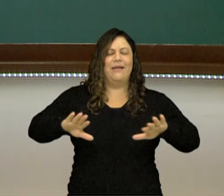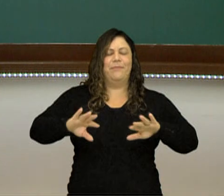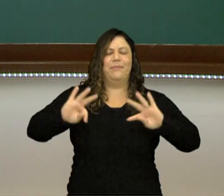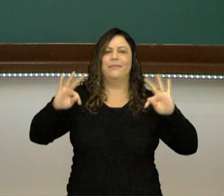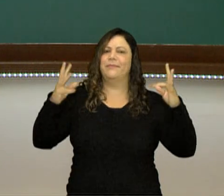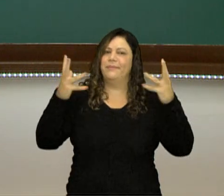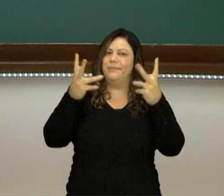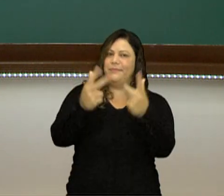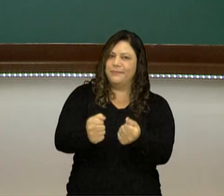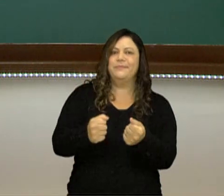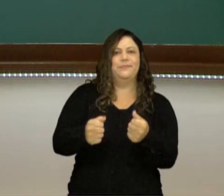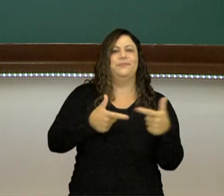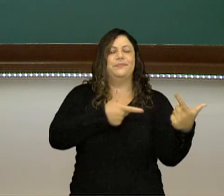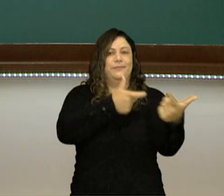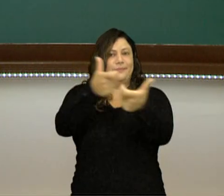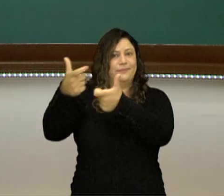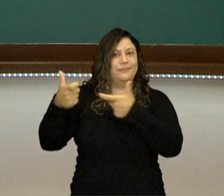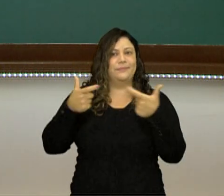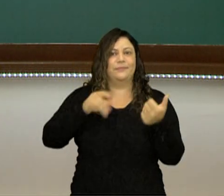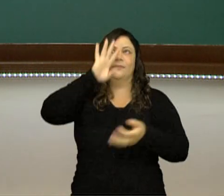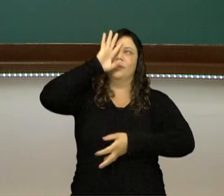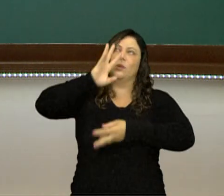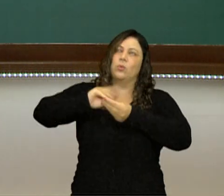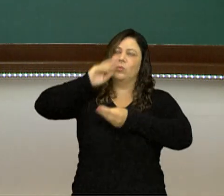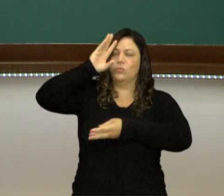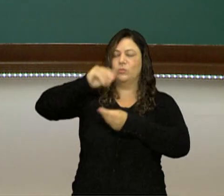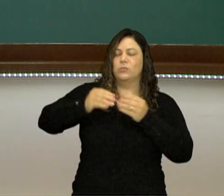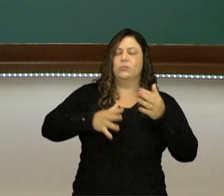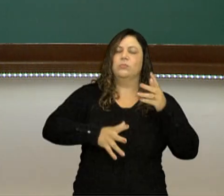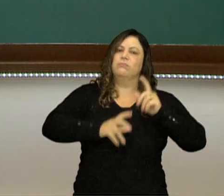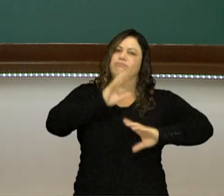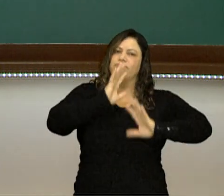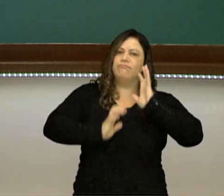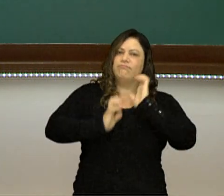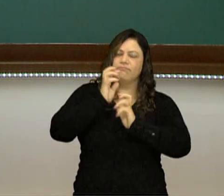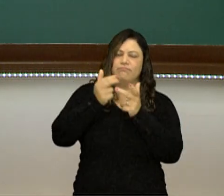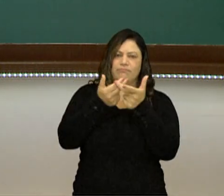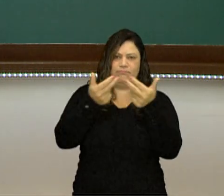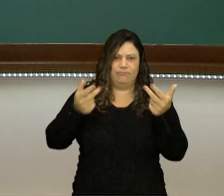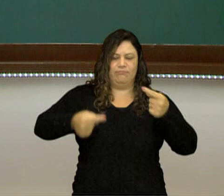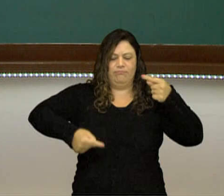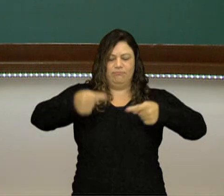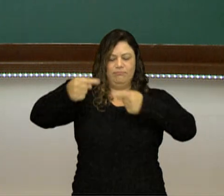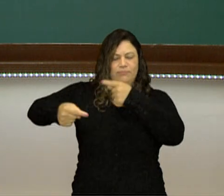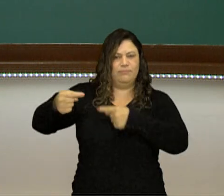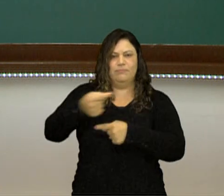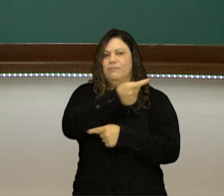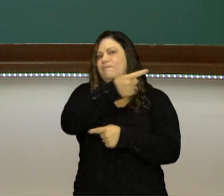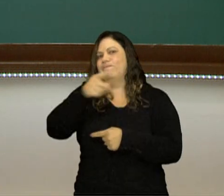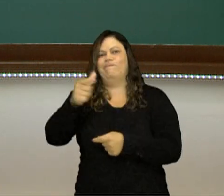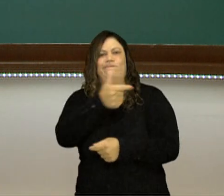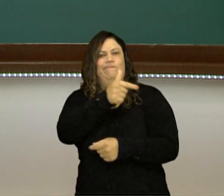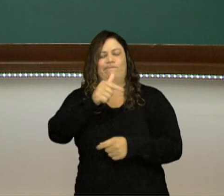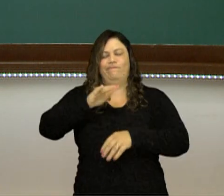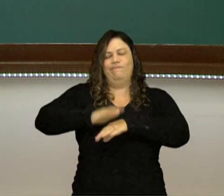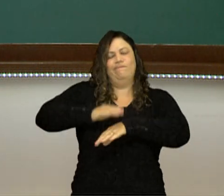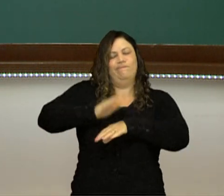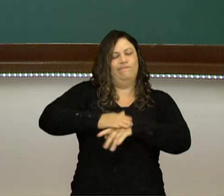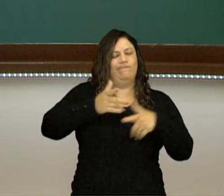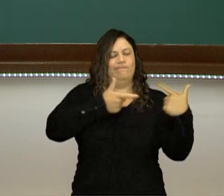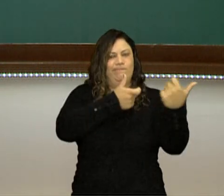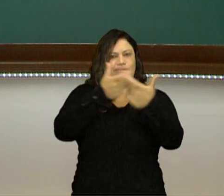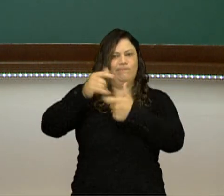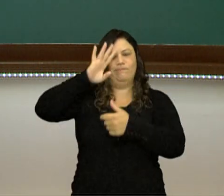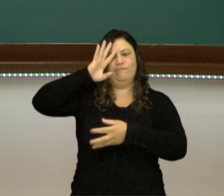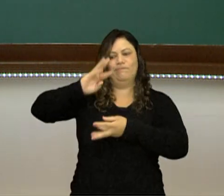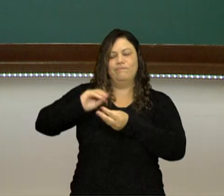conflito tão grande, mas que ele resolveria tudo, não haveriam mais guerras depois. Doce ilusão. Porém, as suas soluções